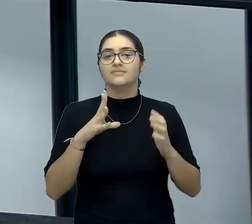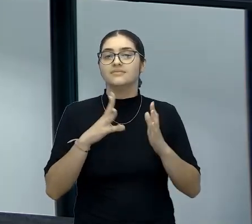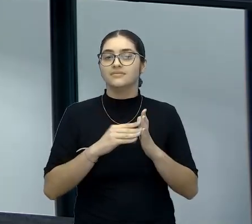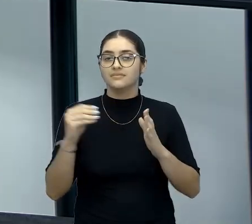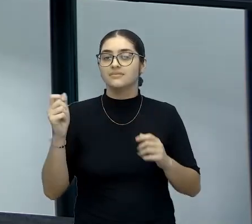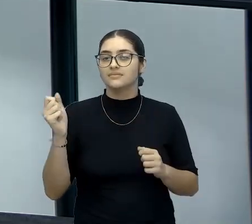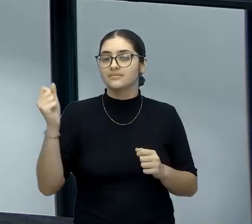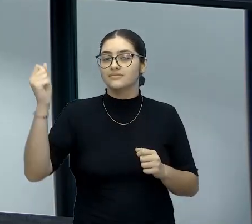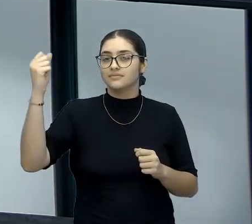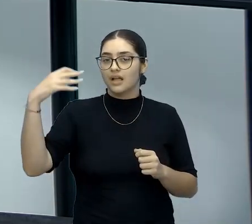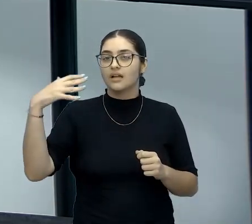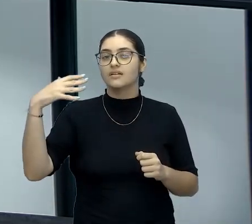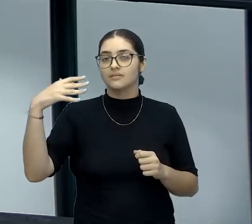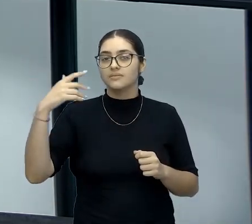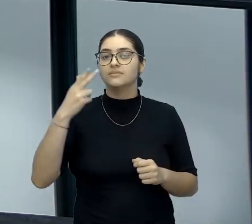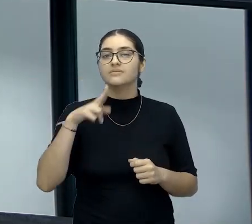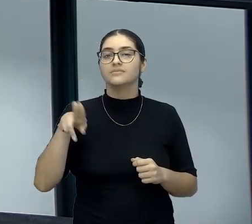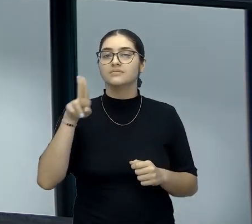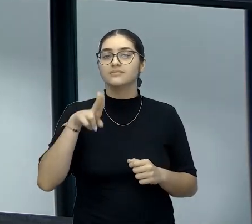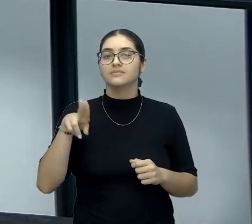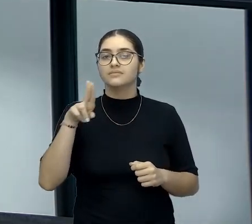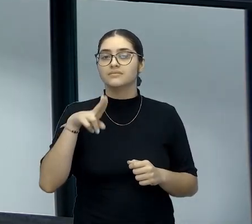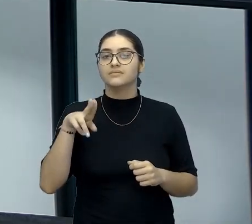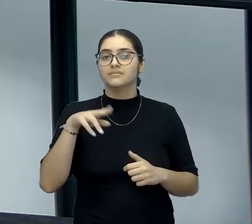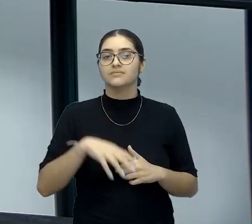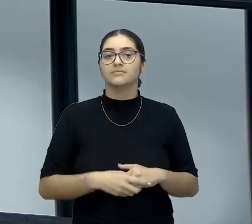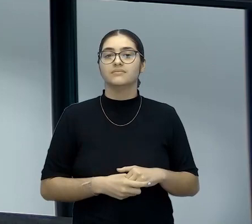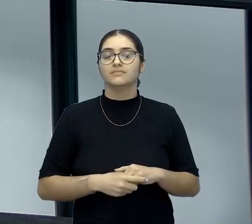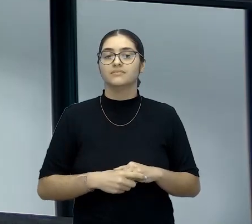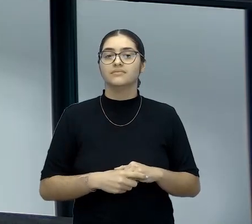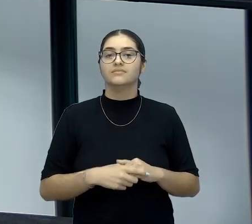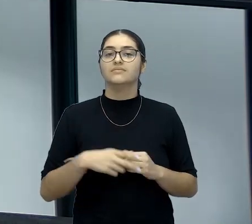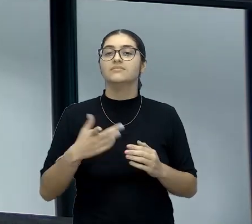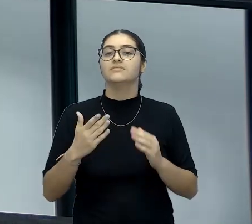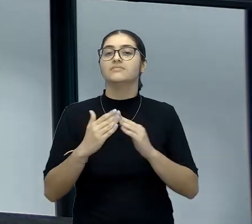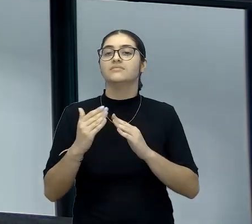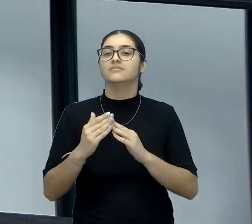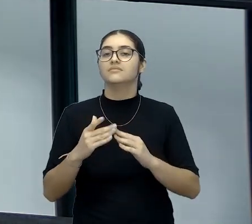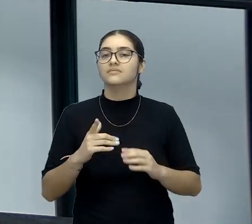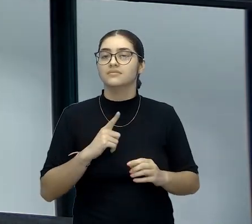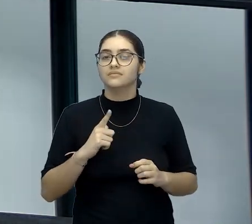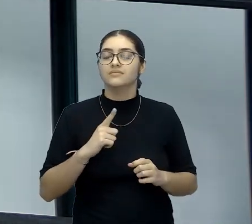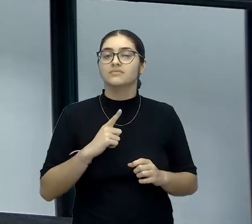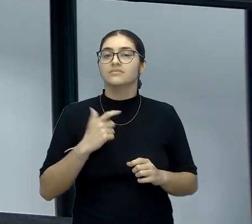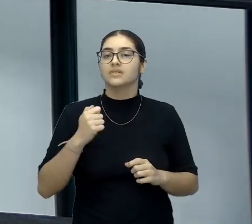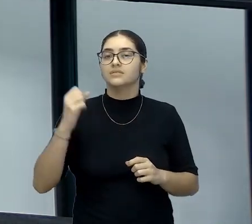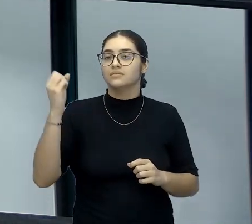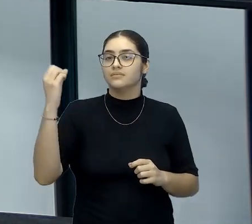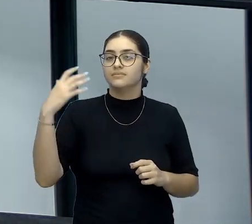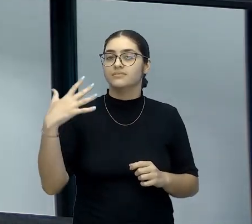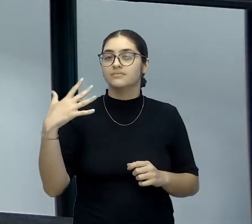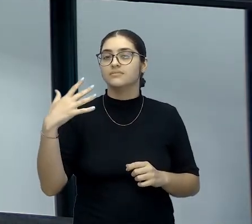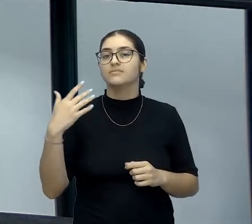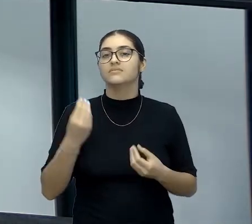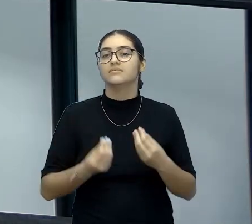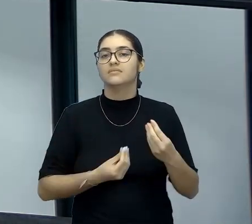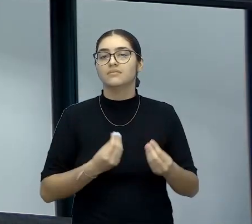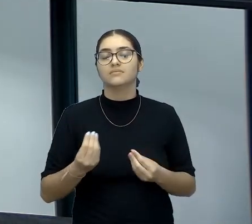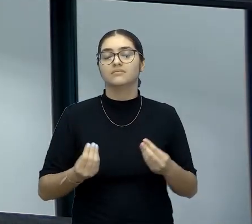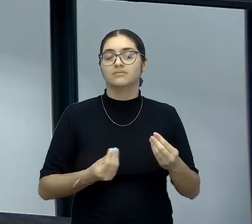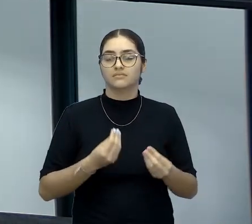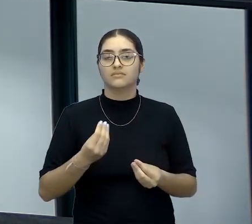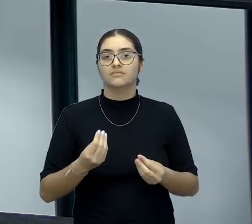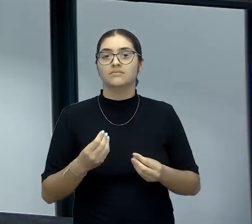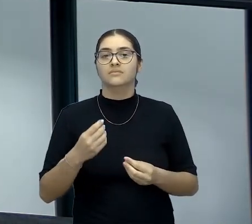lâmpada, quantas lâmpadas eu vou usar. E você tem que saber quantos cômodos da casa têm que ser iluminados, de que forma eles vão